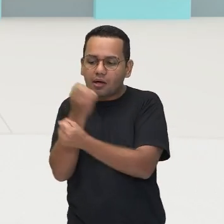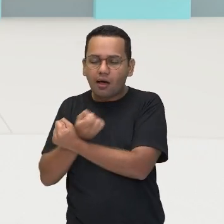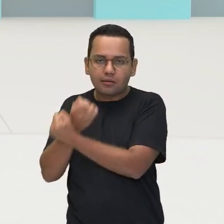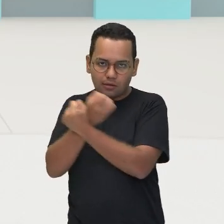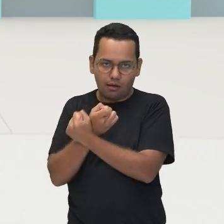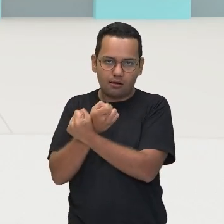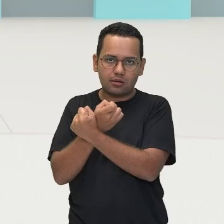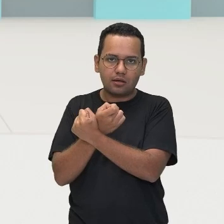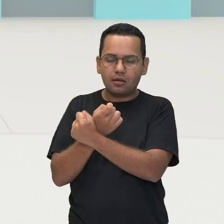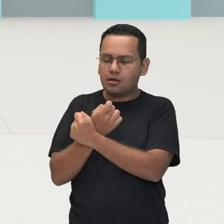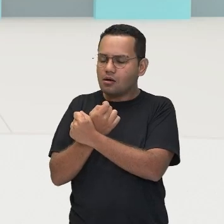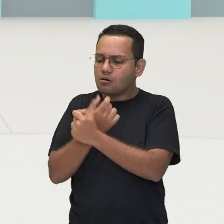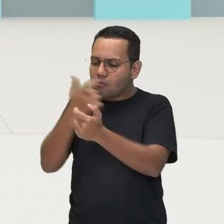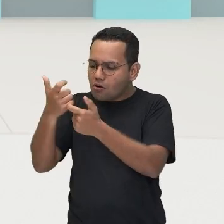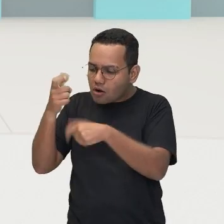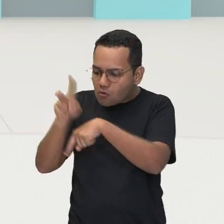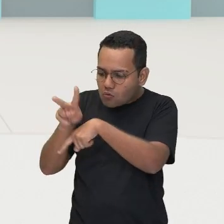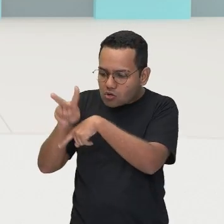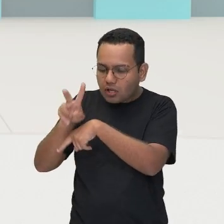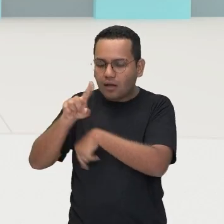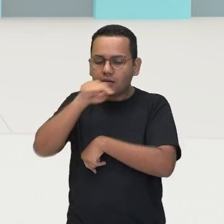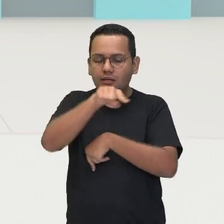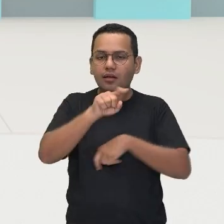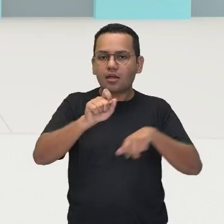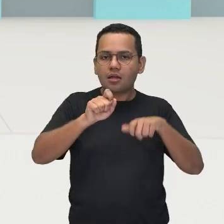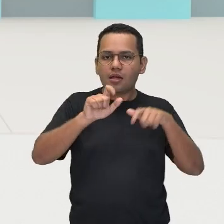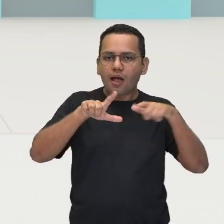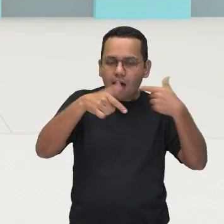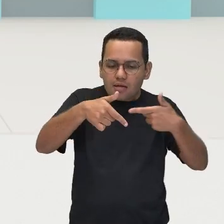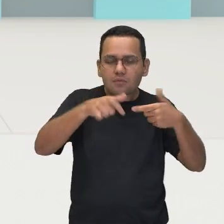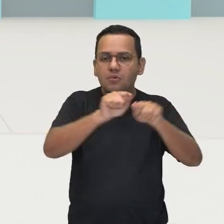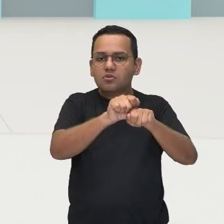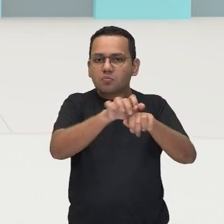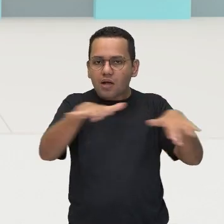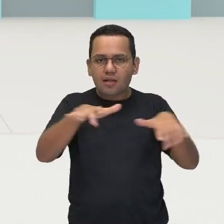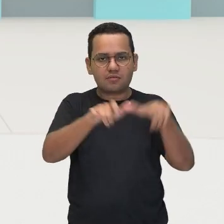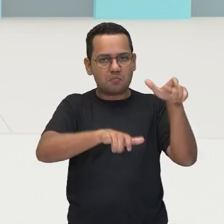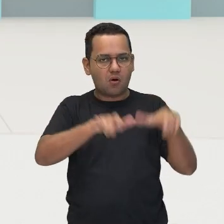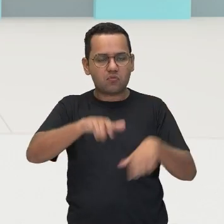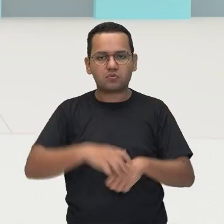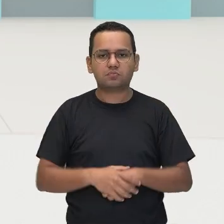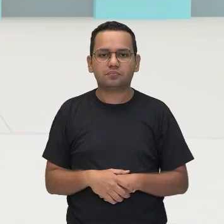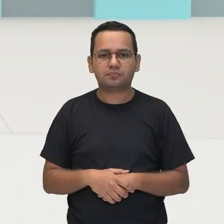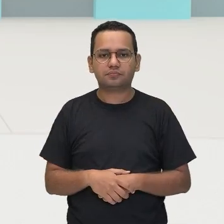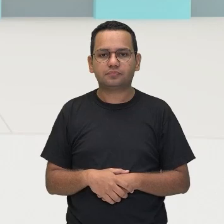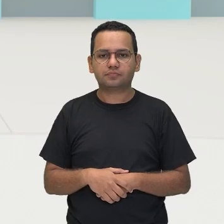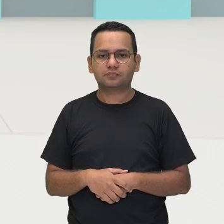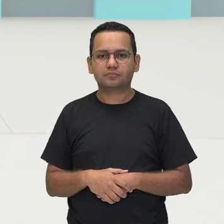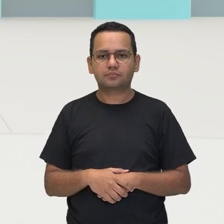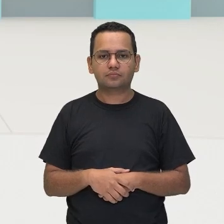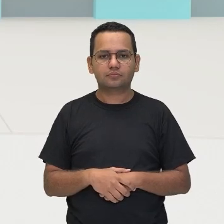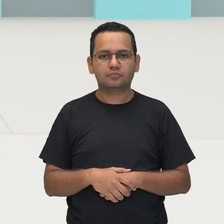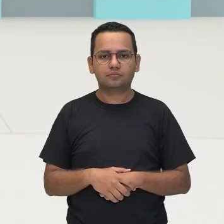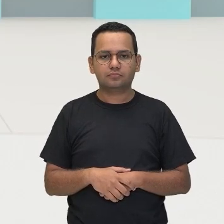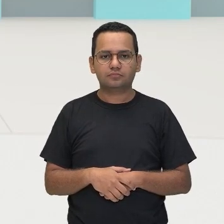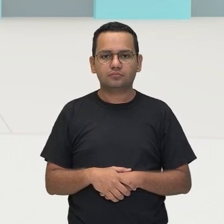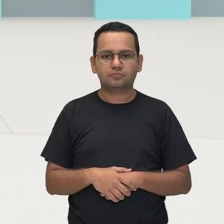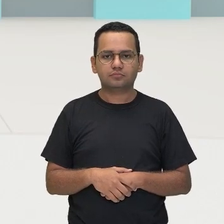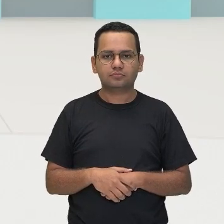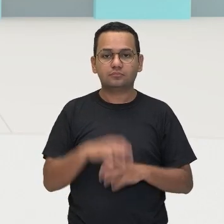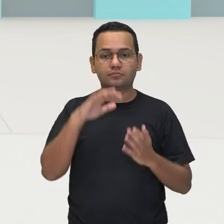territórios e também a luta ela tava ligada em algumas civilizações Como por exemplo o Japão